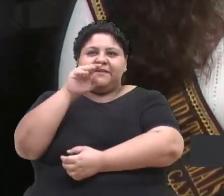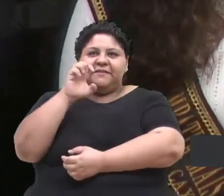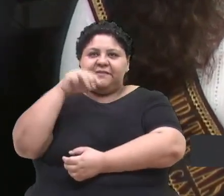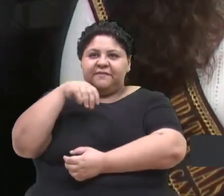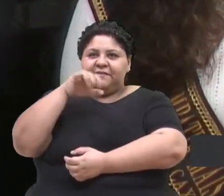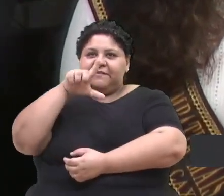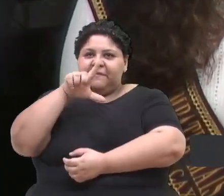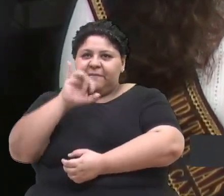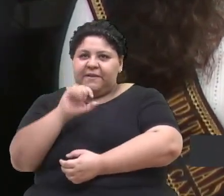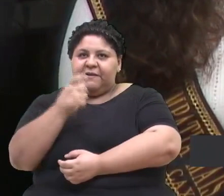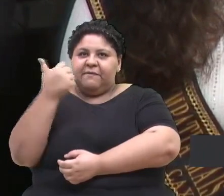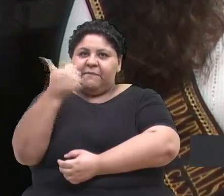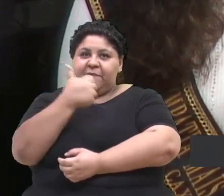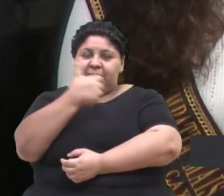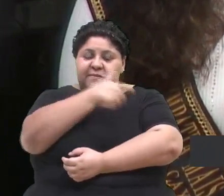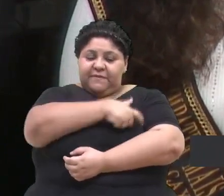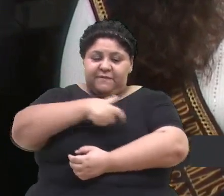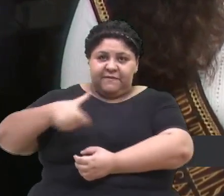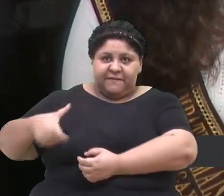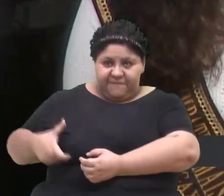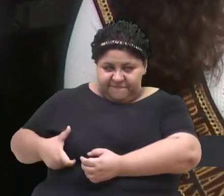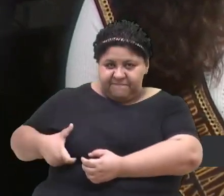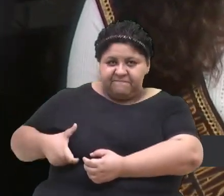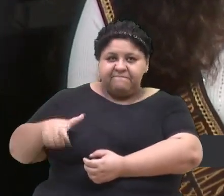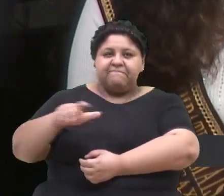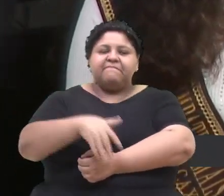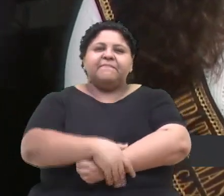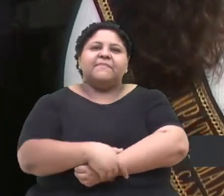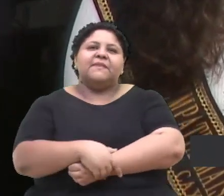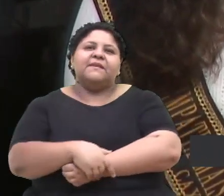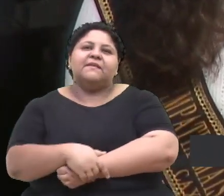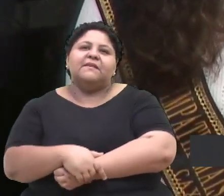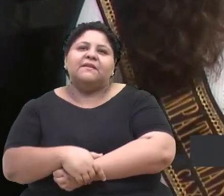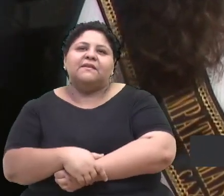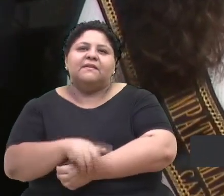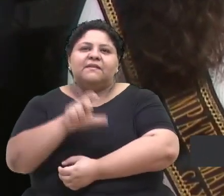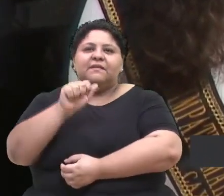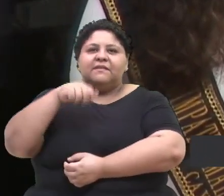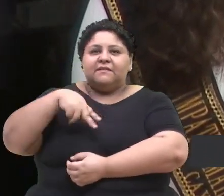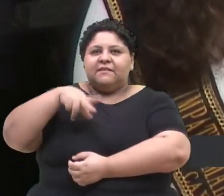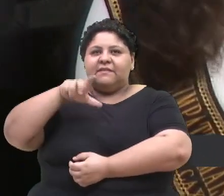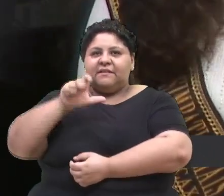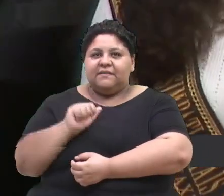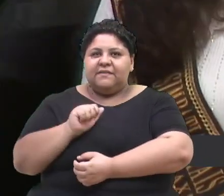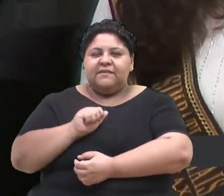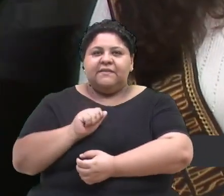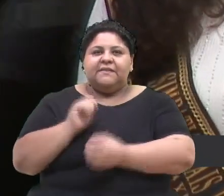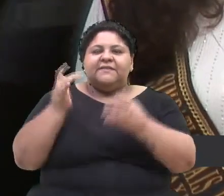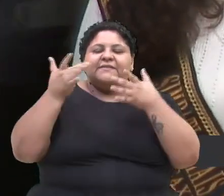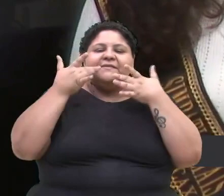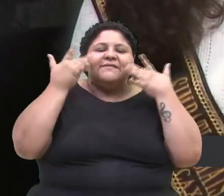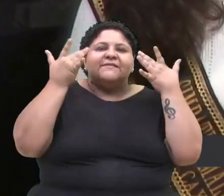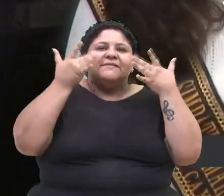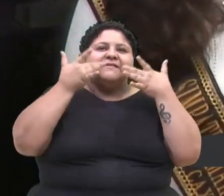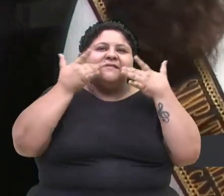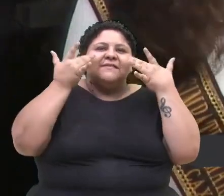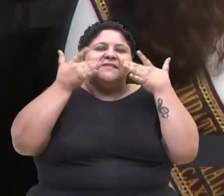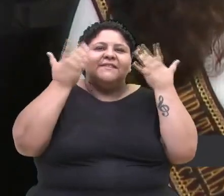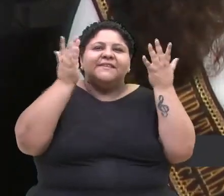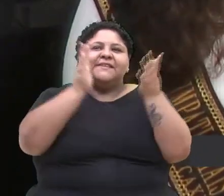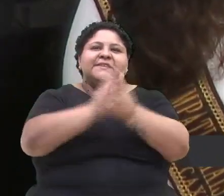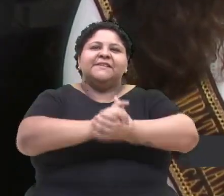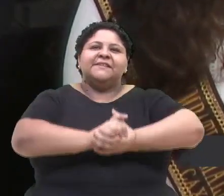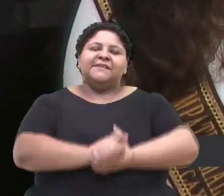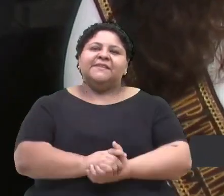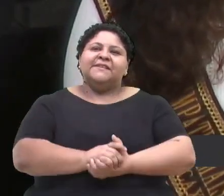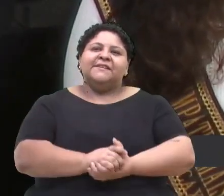primeira princesa do Jardim Iracema. Ana Paula, simpatia comunitária de São Gabriel.